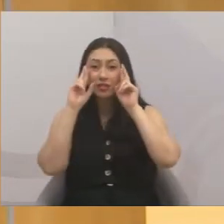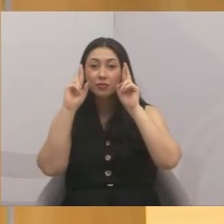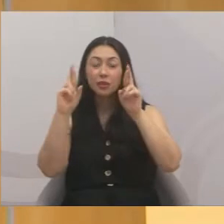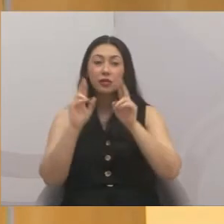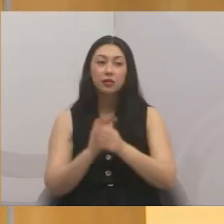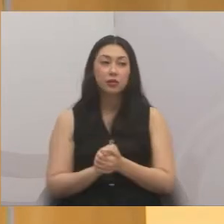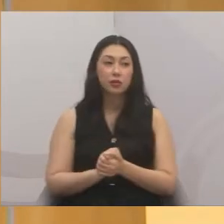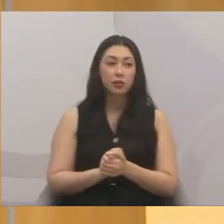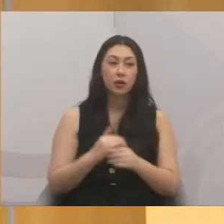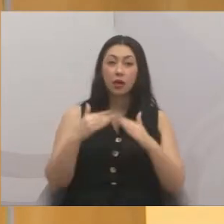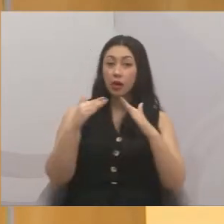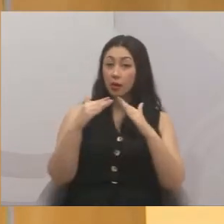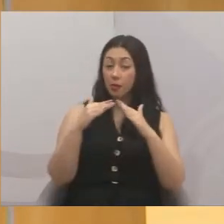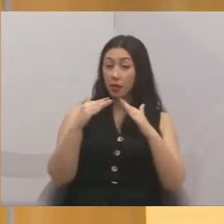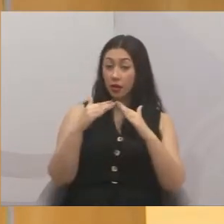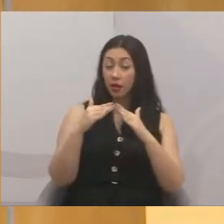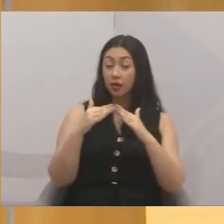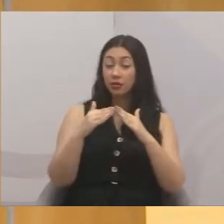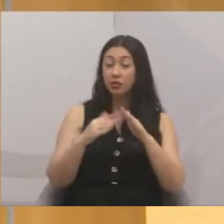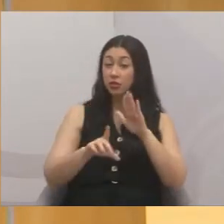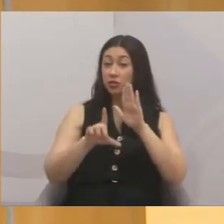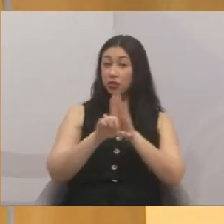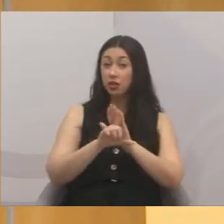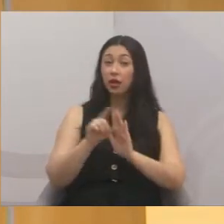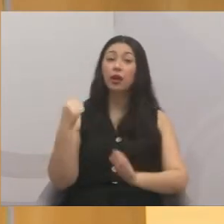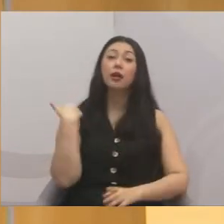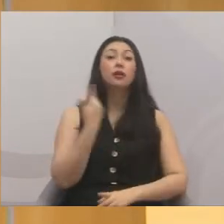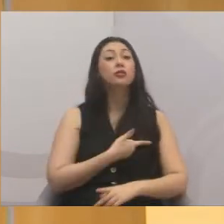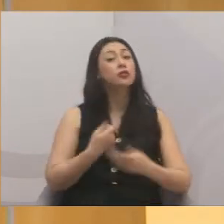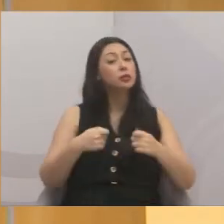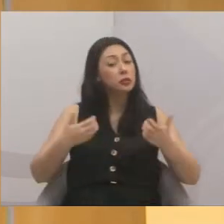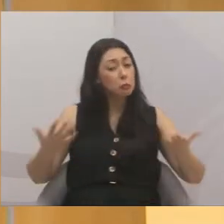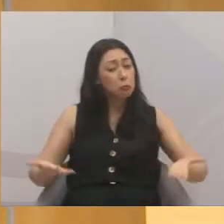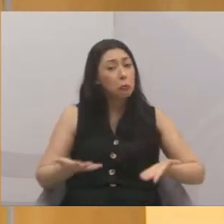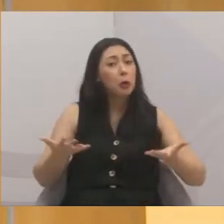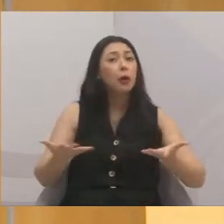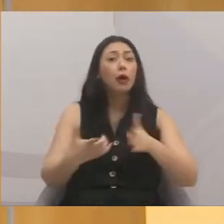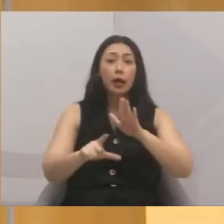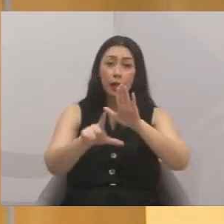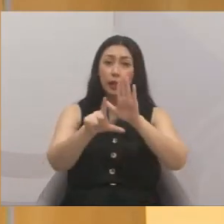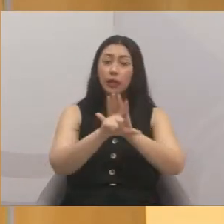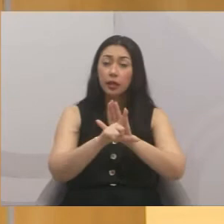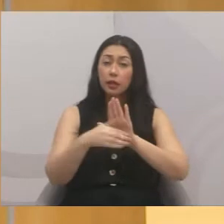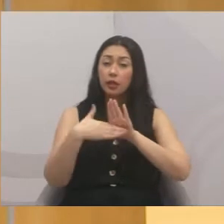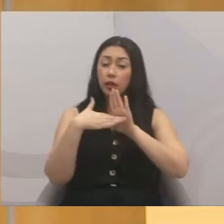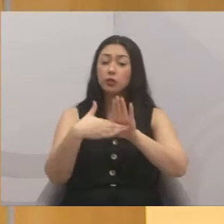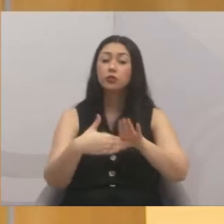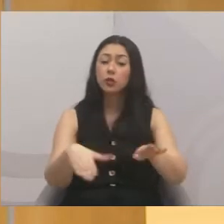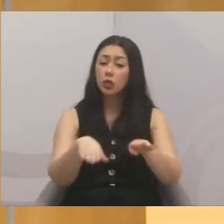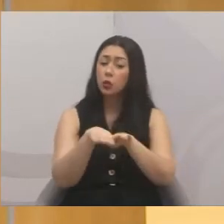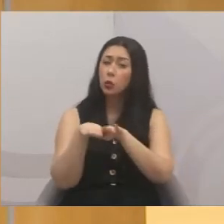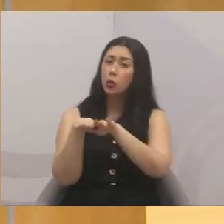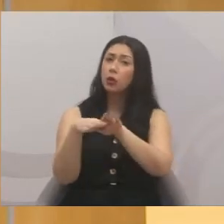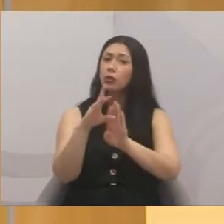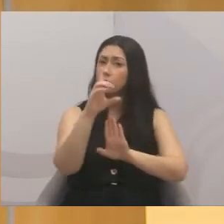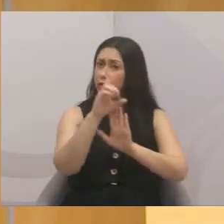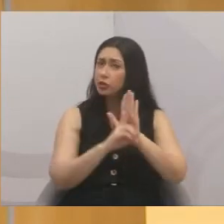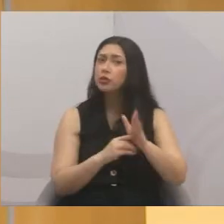numa casa de leis, estou dizendo para vocês que a gente precisa promover leis para a igualdade, leis para direito à